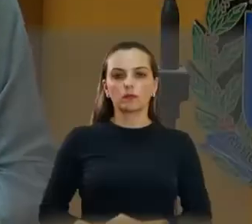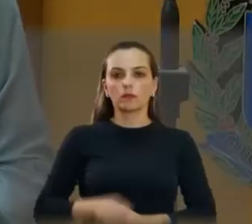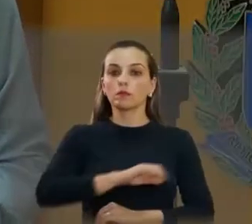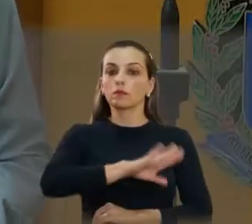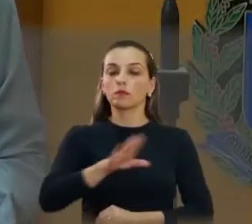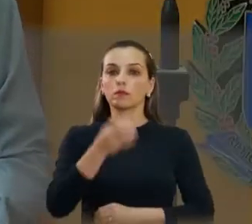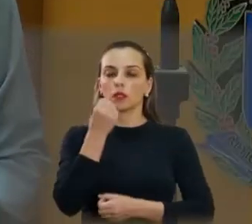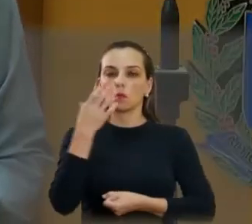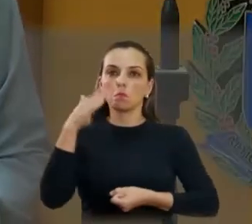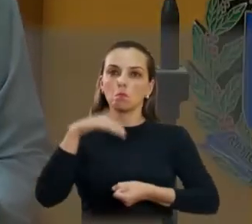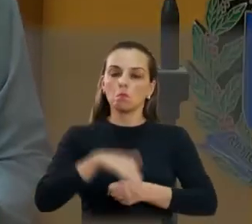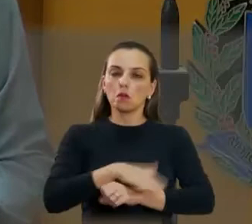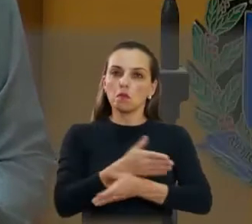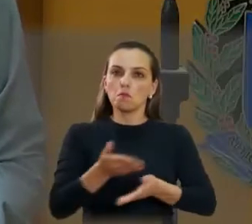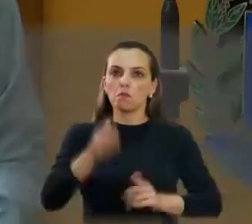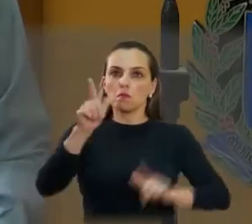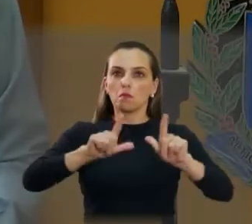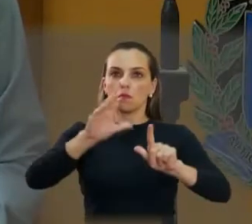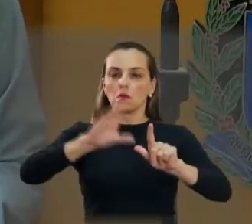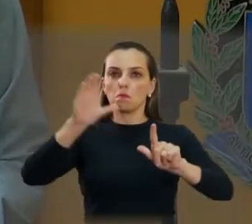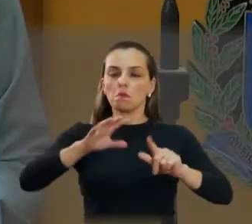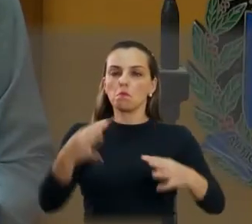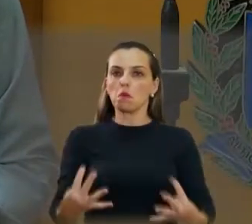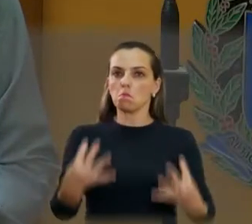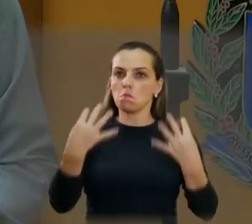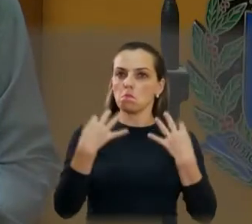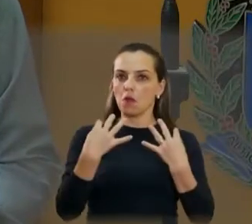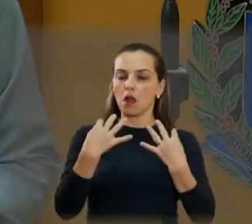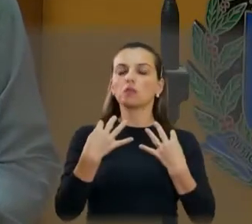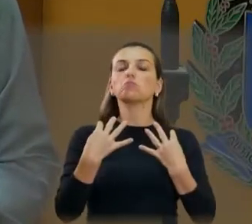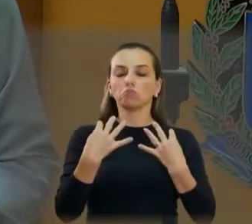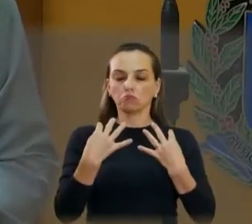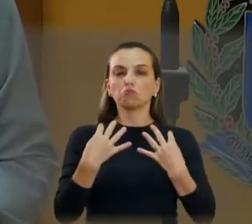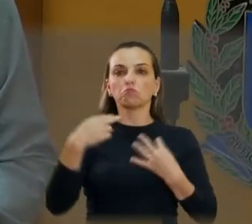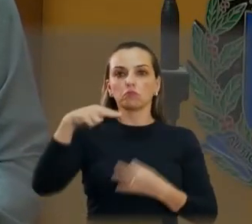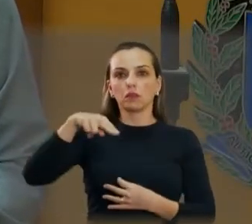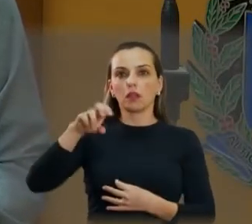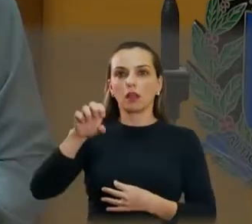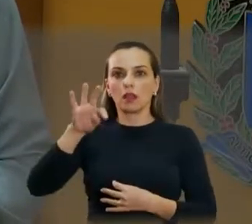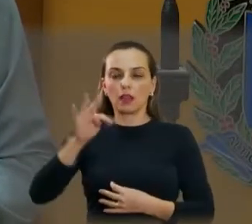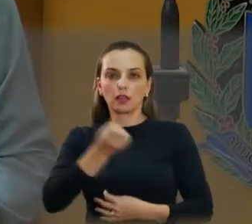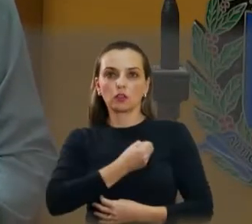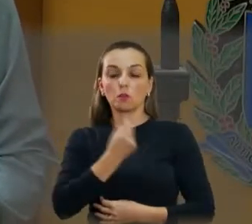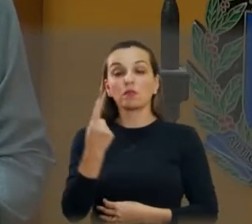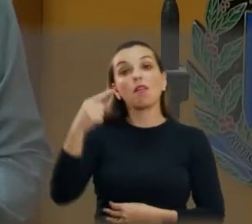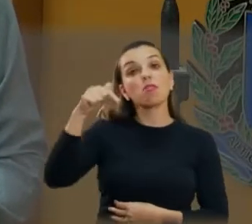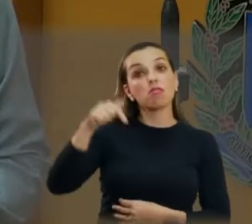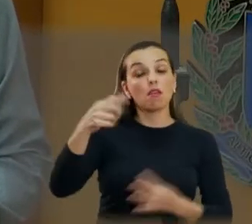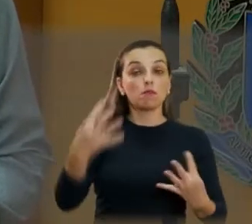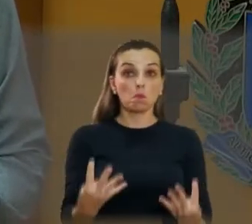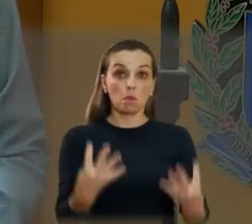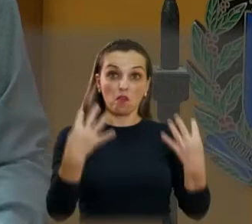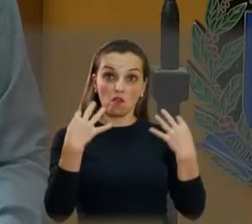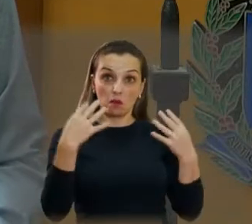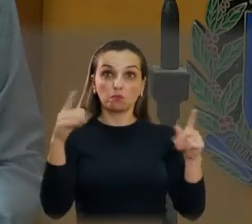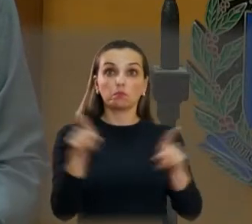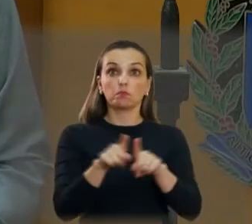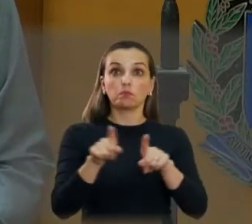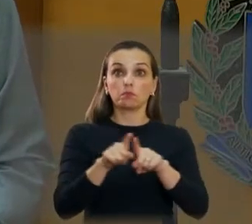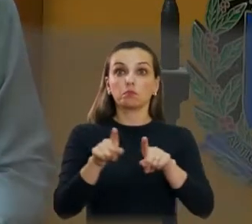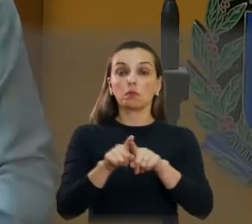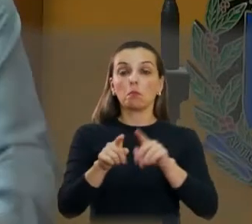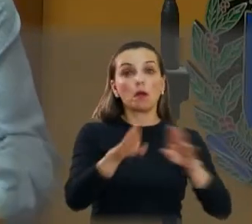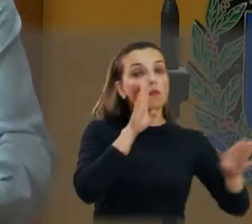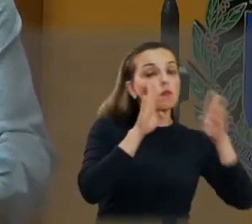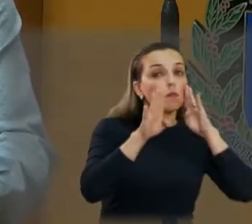Olá, boa noite, amigos da TV Câmara, você que acompanha esta transmissão pelo canal 17 da Rede Digital da NET, também pelo